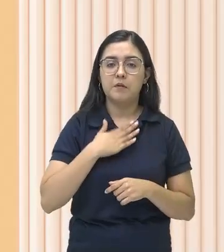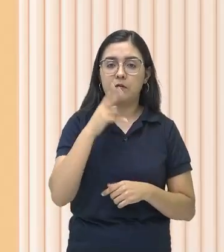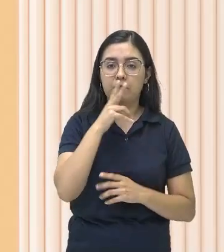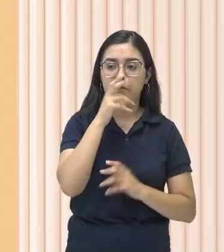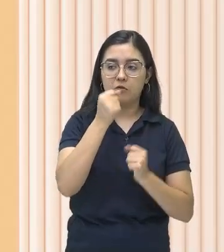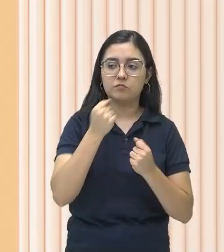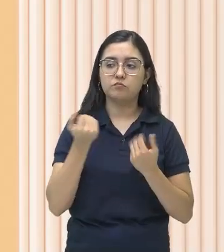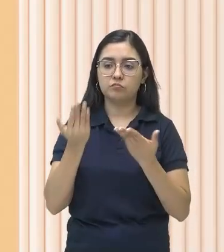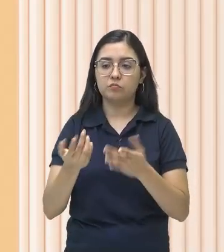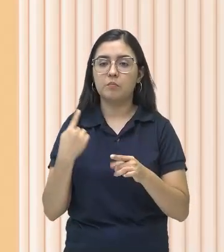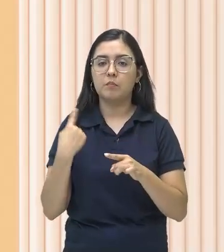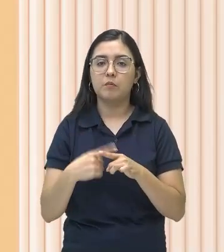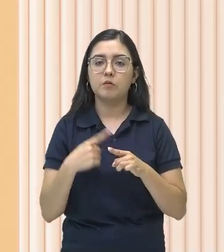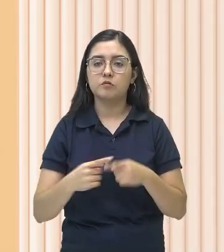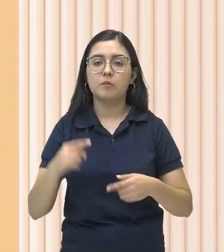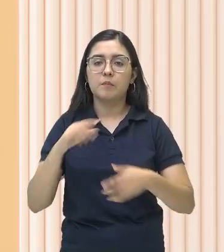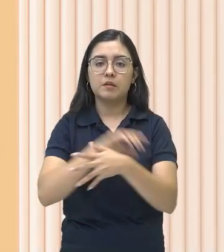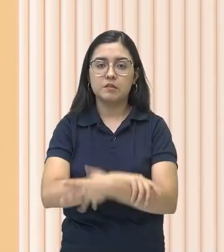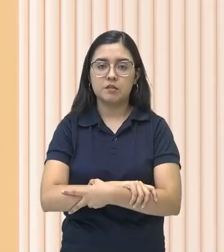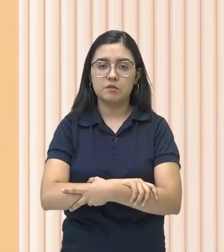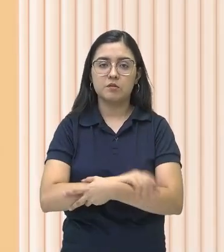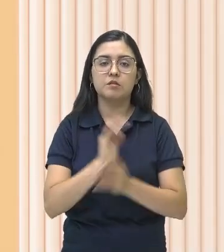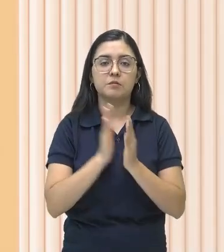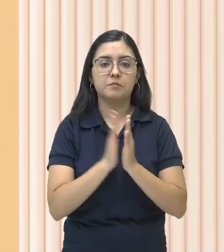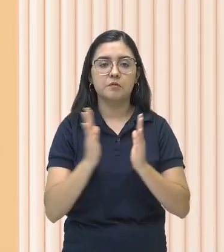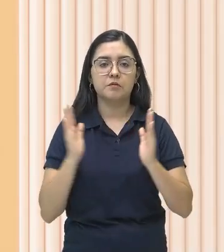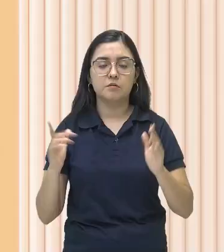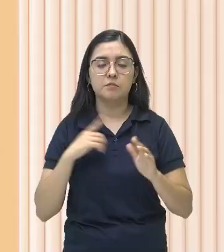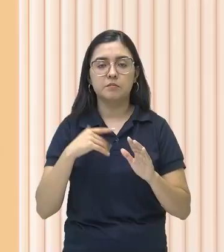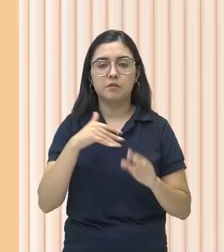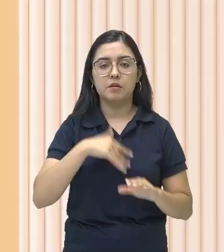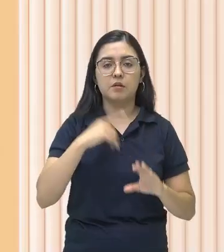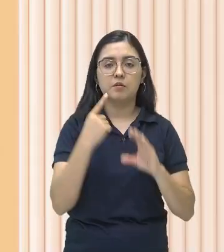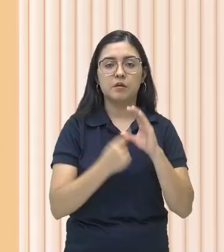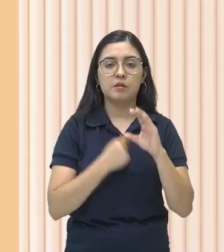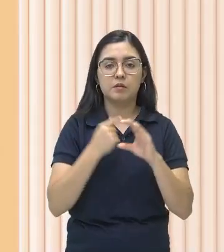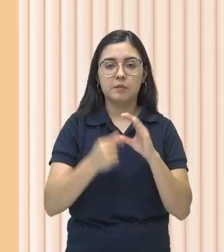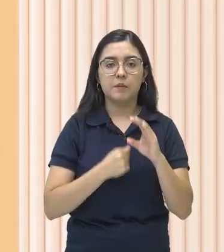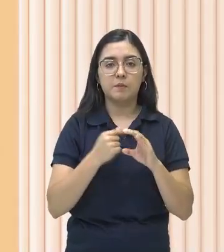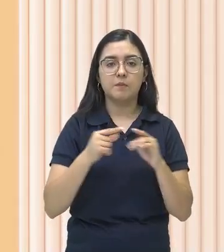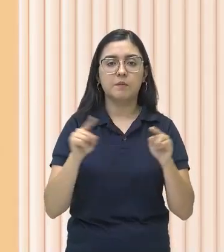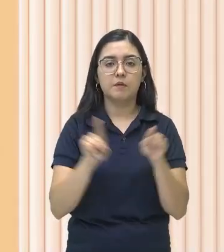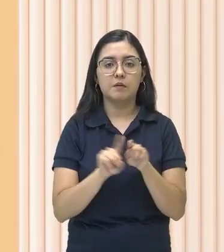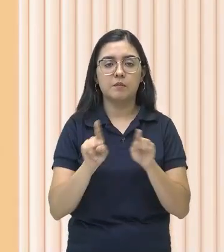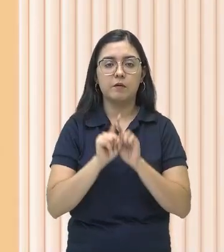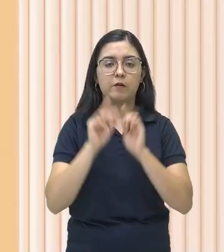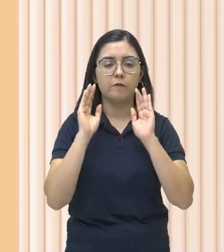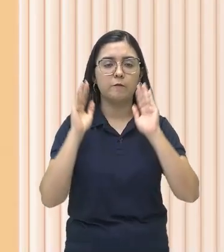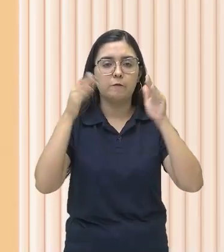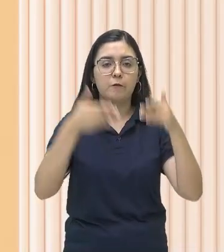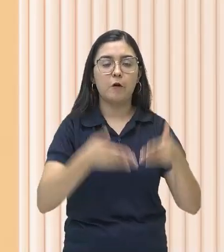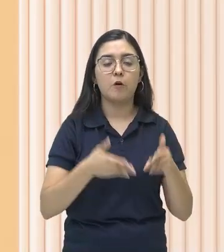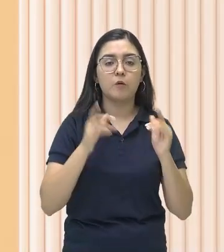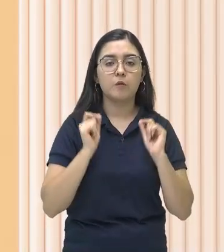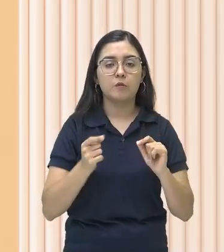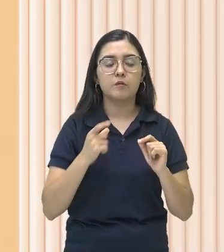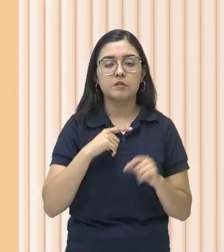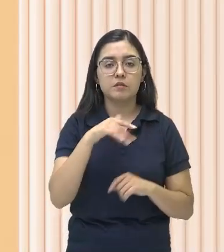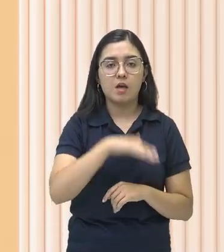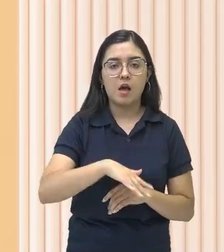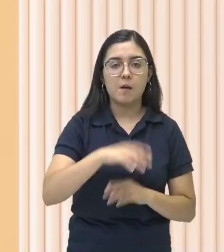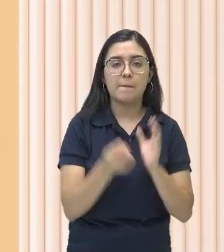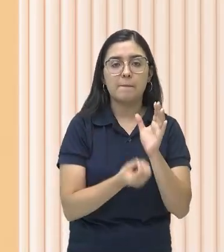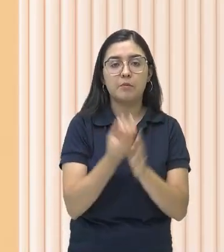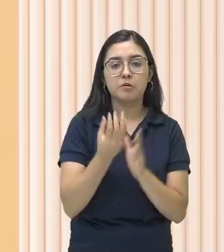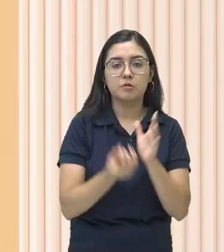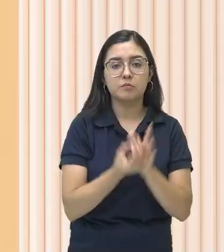quê? Porque eu sou o parceiro desse processo aí. No capitalismo, muitas vezes, ele só olha esse lado produtivo e